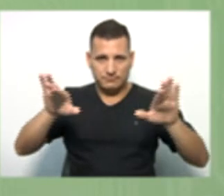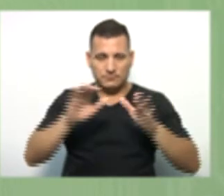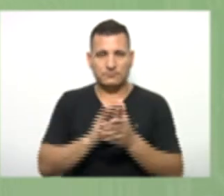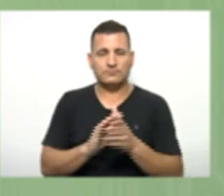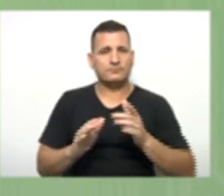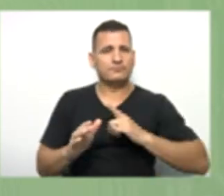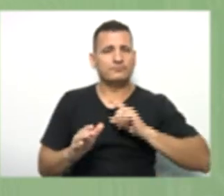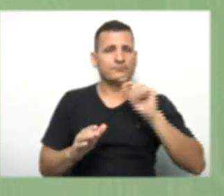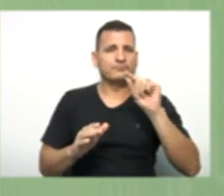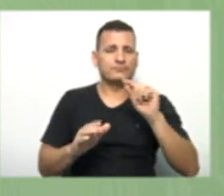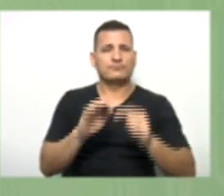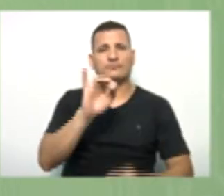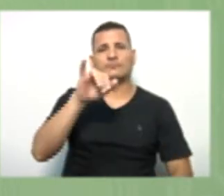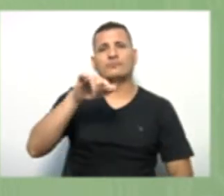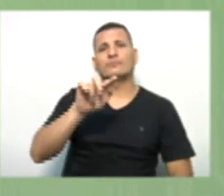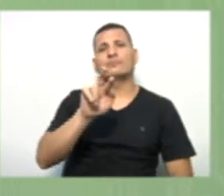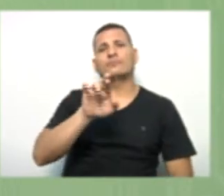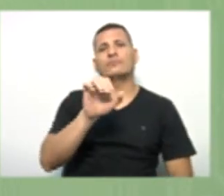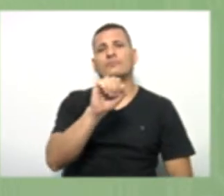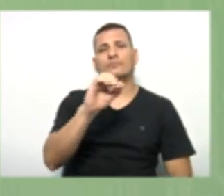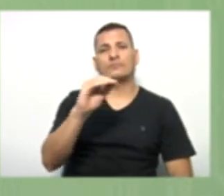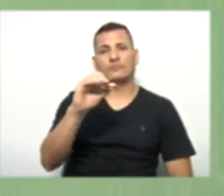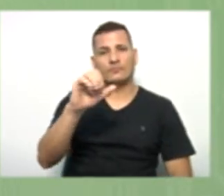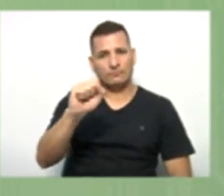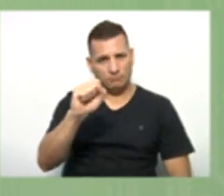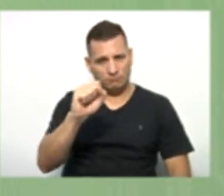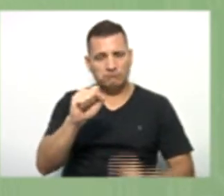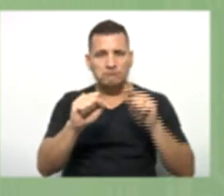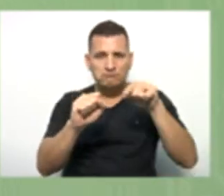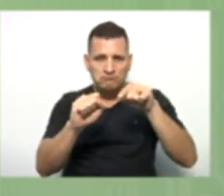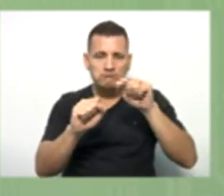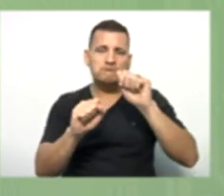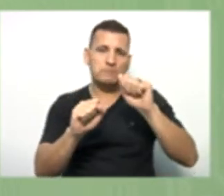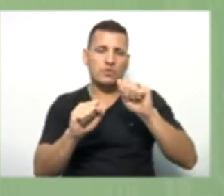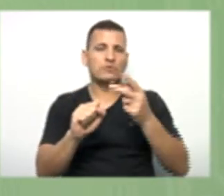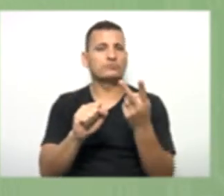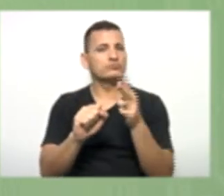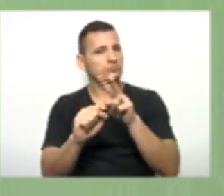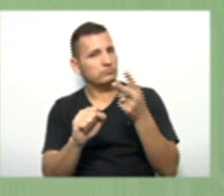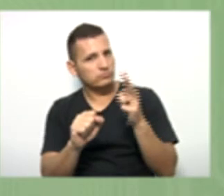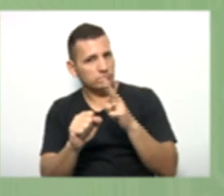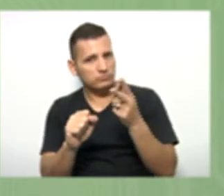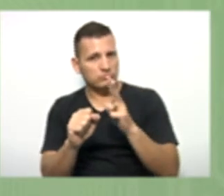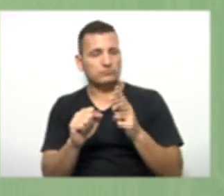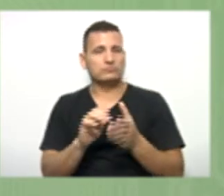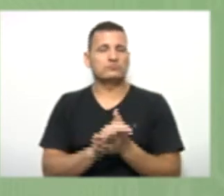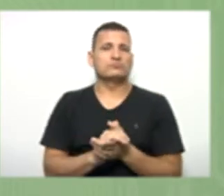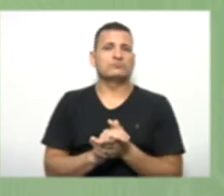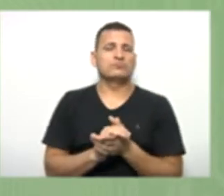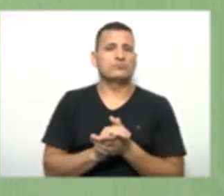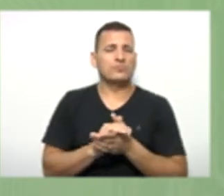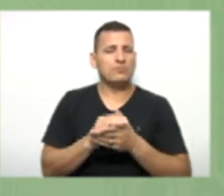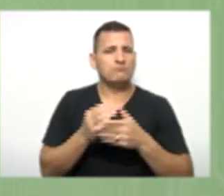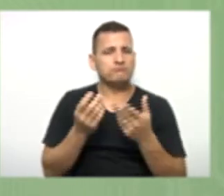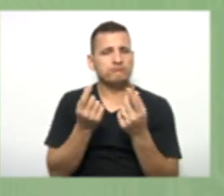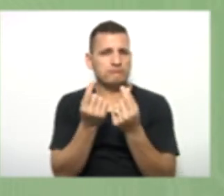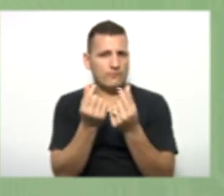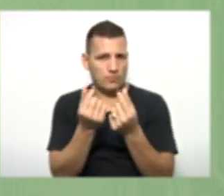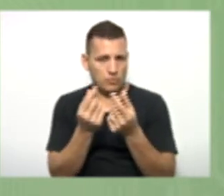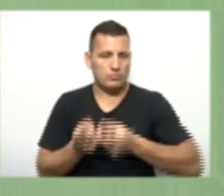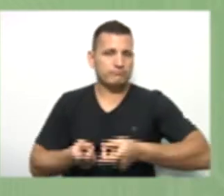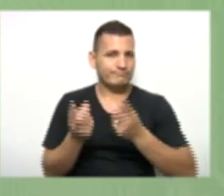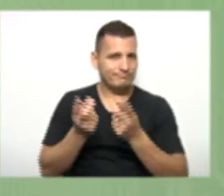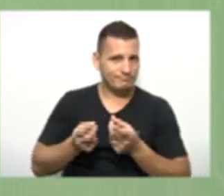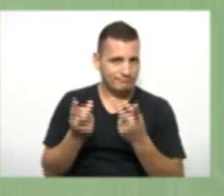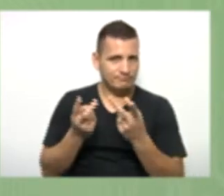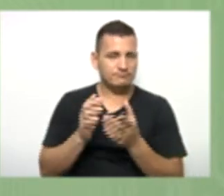as receitas, tanto do ato cooperativo como do ato não cooperativo, os custos dos produtos vendidos, que eu disse é o